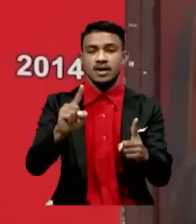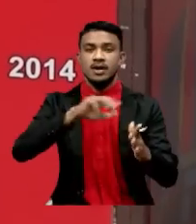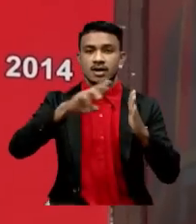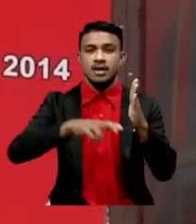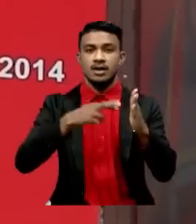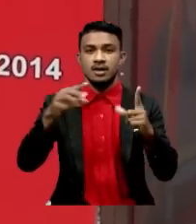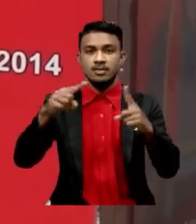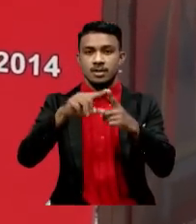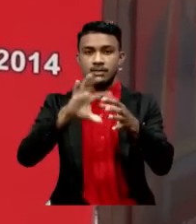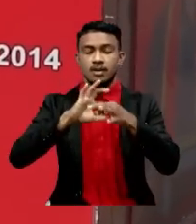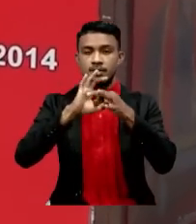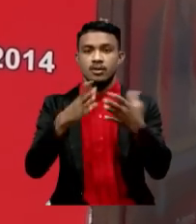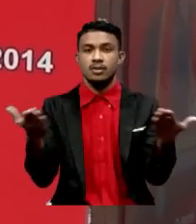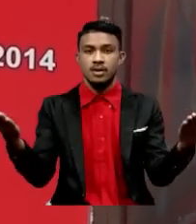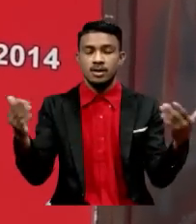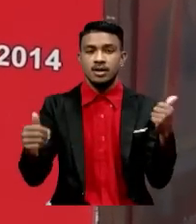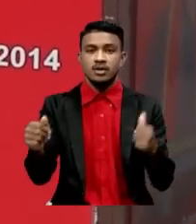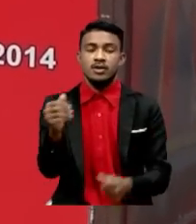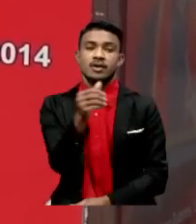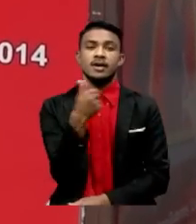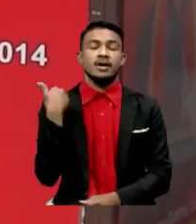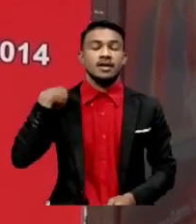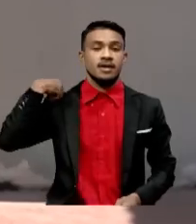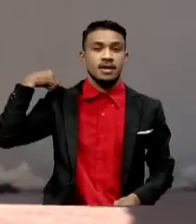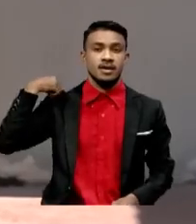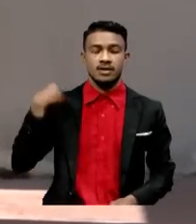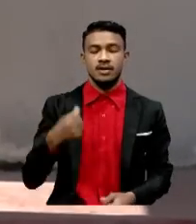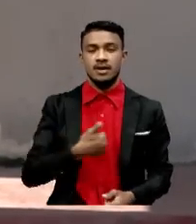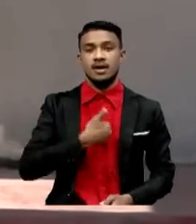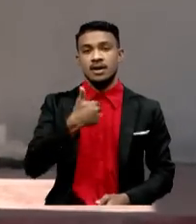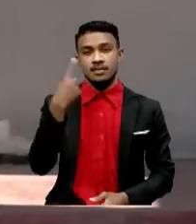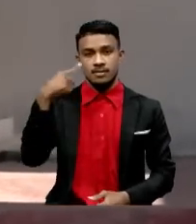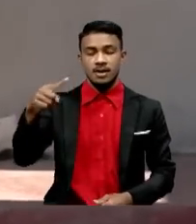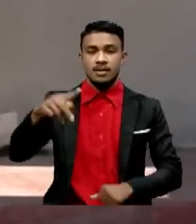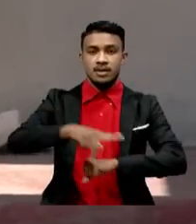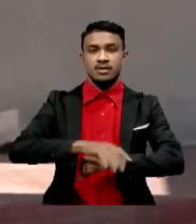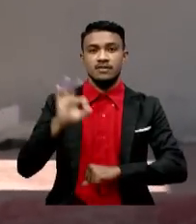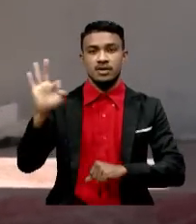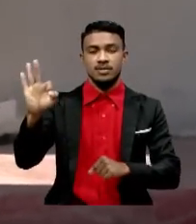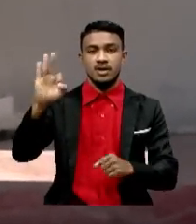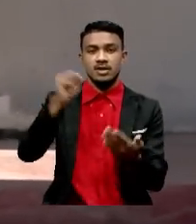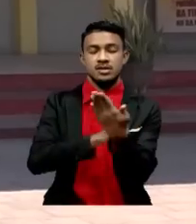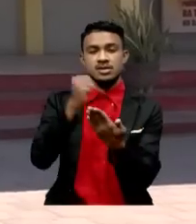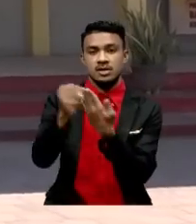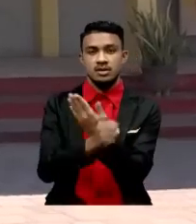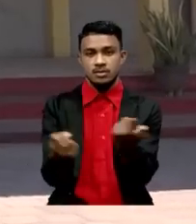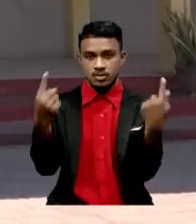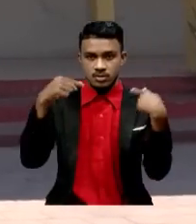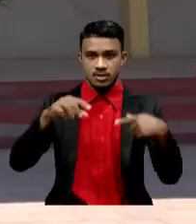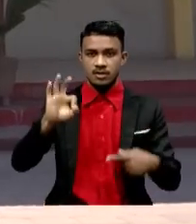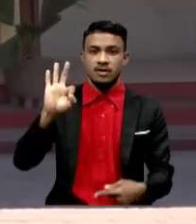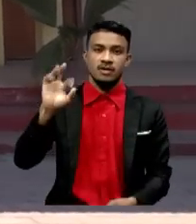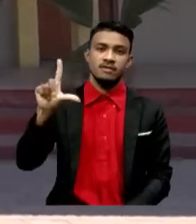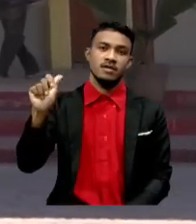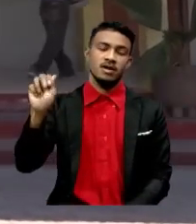nebe atu kandidataan iha Kongresu Fretilin badala 5 iha Setembro Mai. Flávio Hatete tuir perfil no